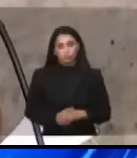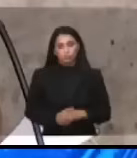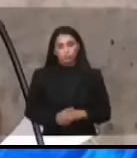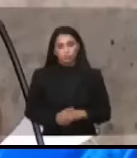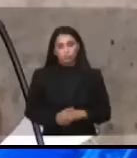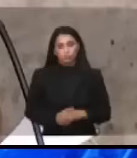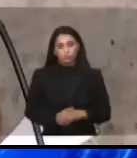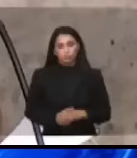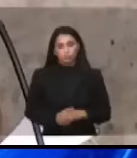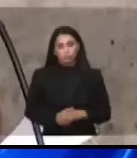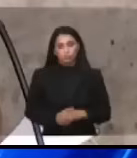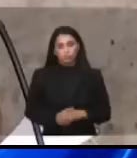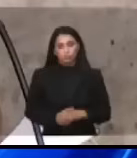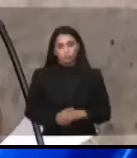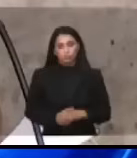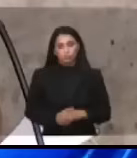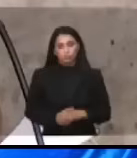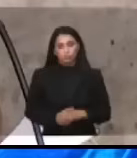votar em julho de